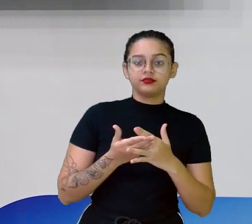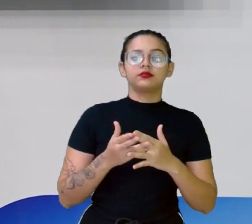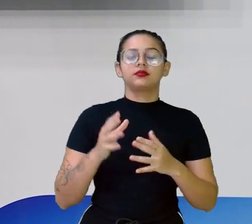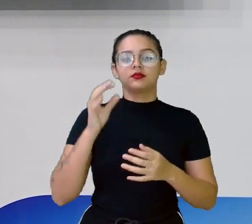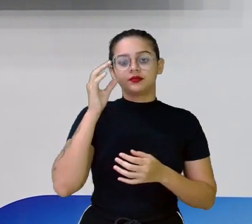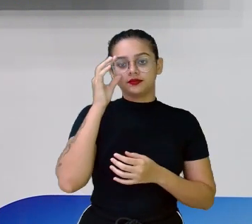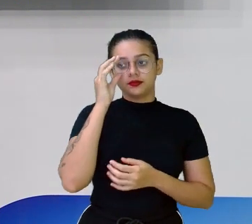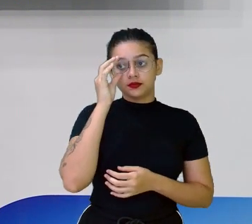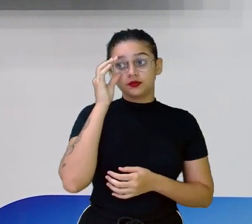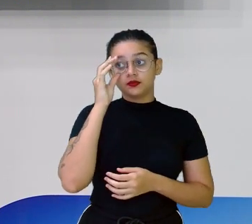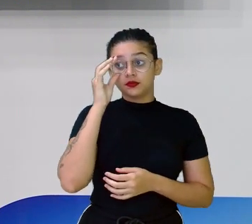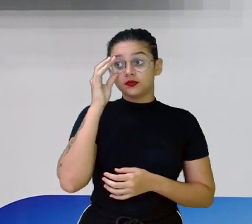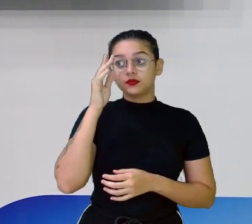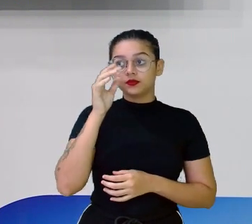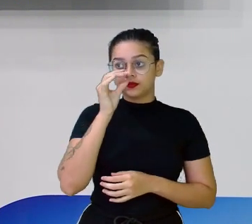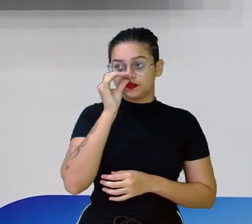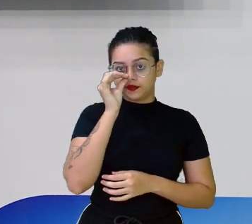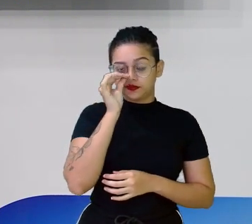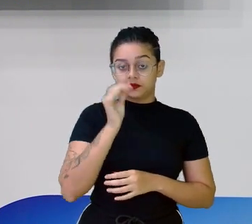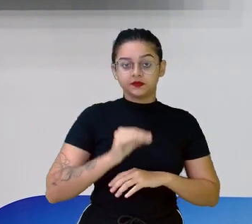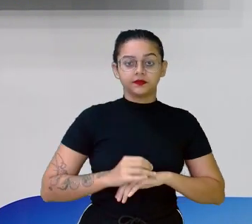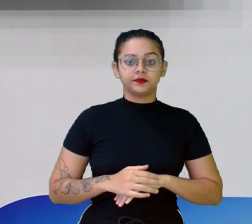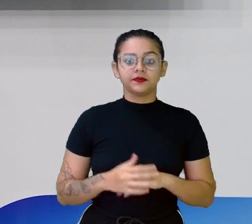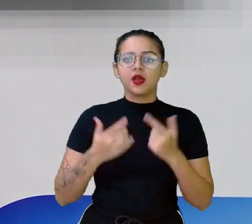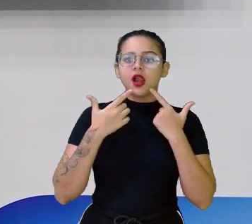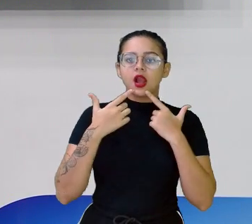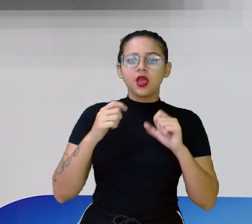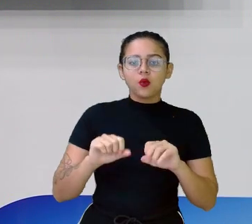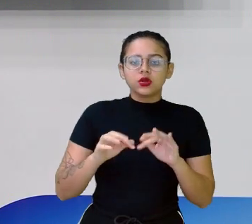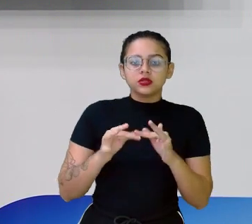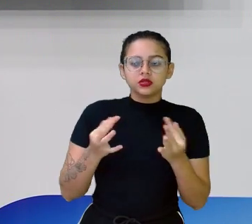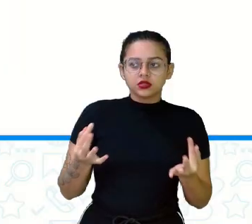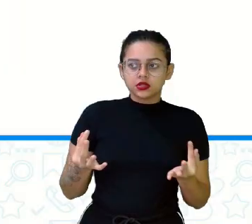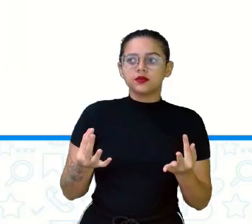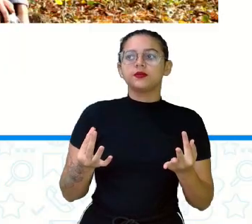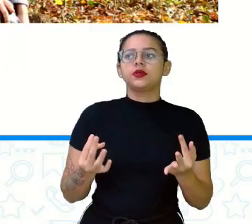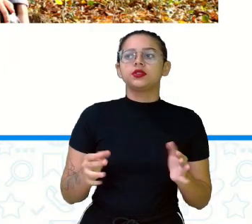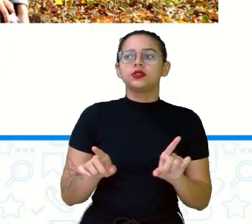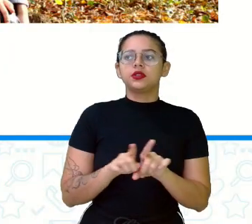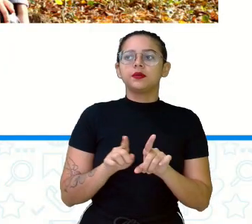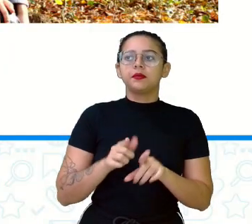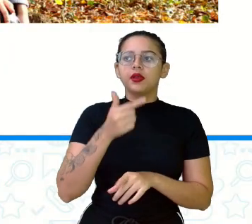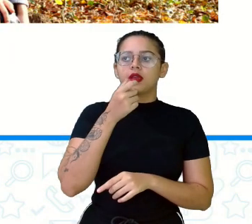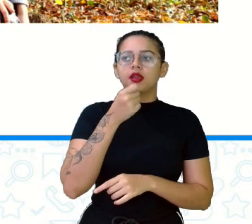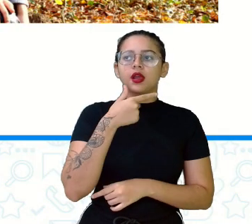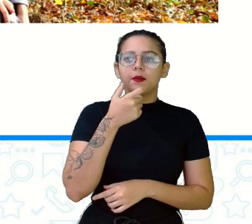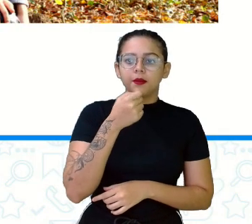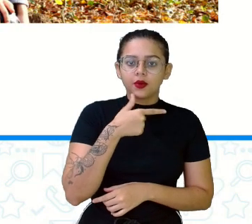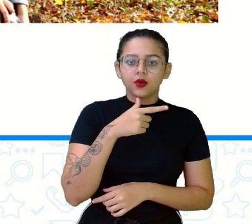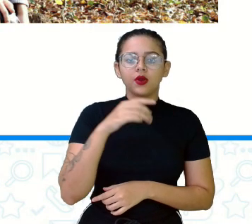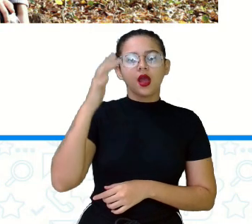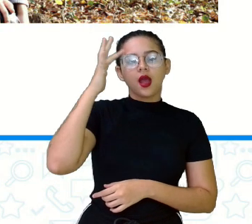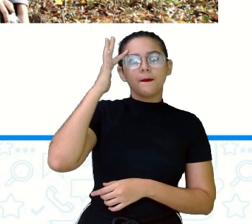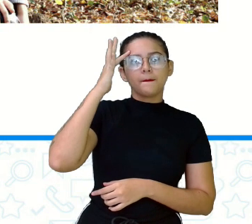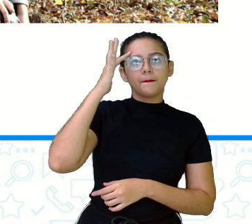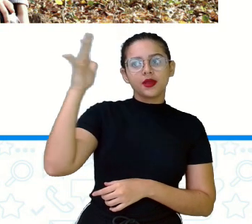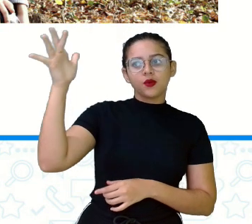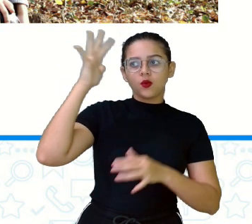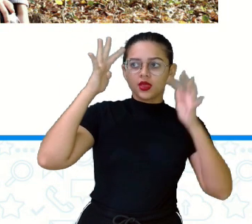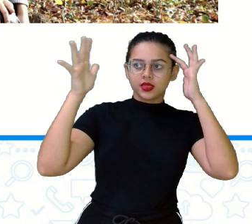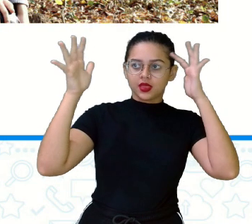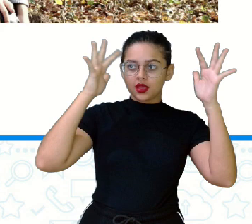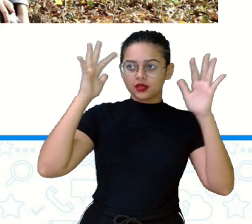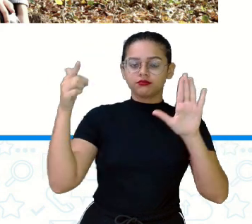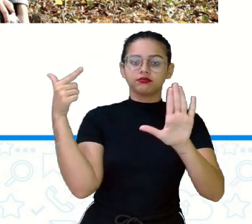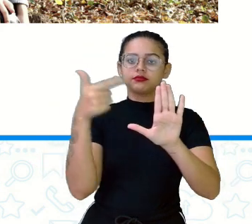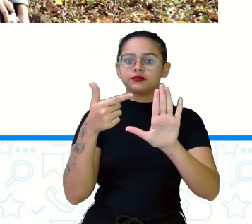ou na saída. Também tem uma linguagem simples e coloquial e tem humor e ambiguidade. Também temos